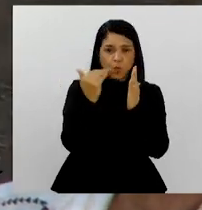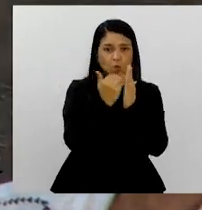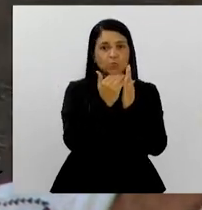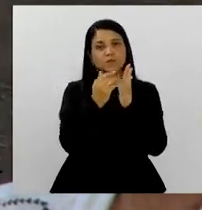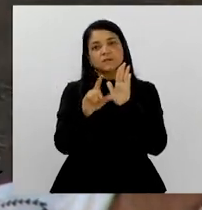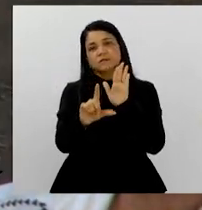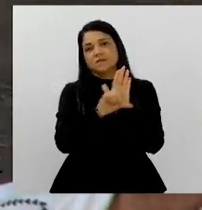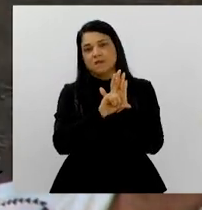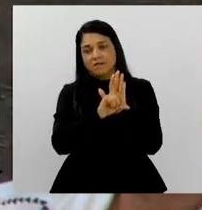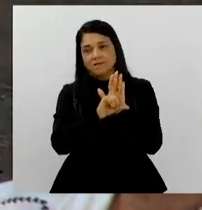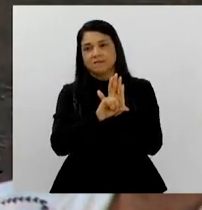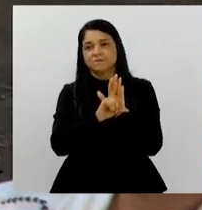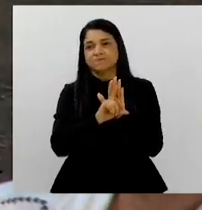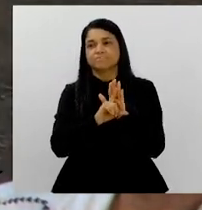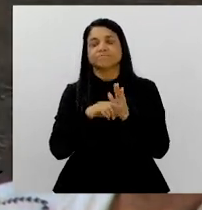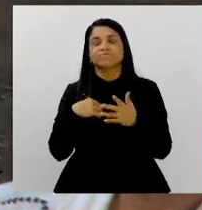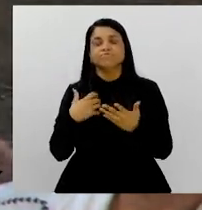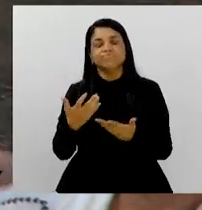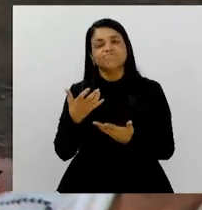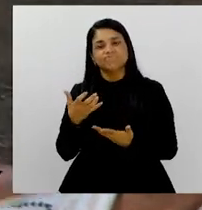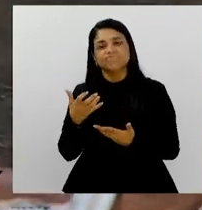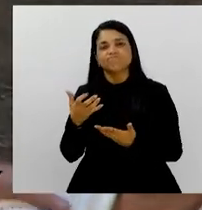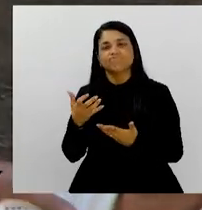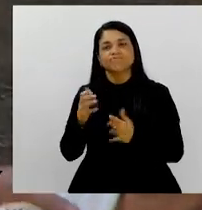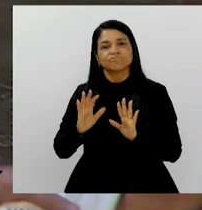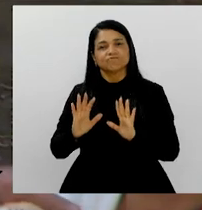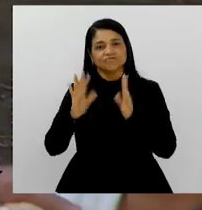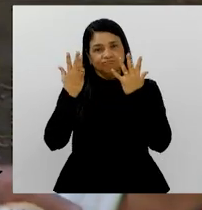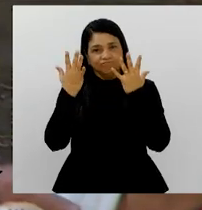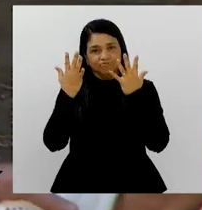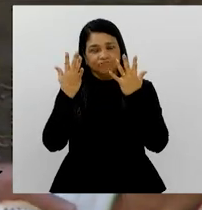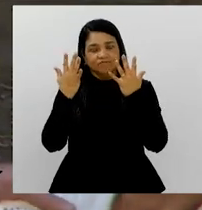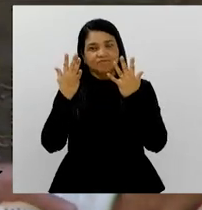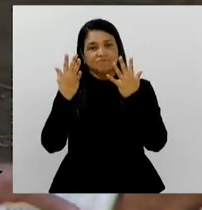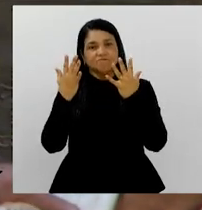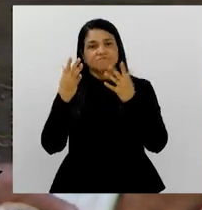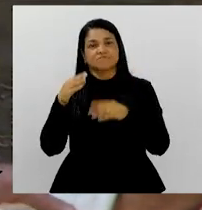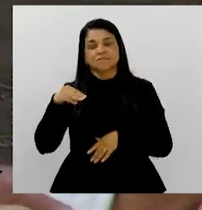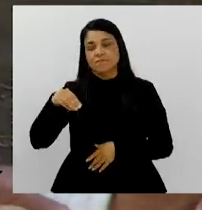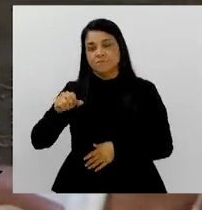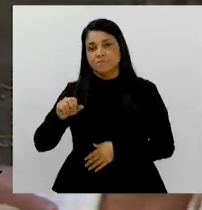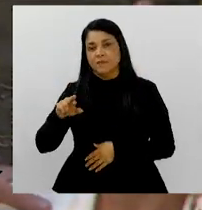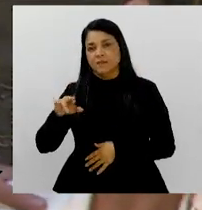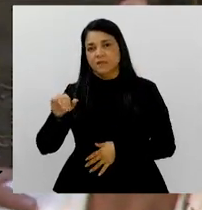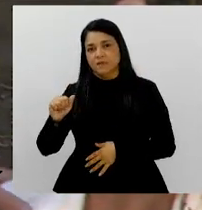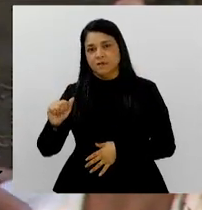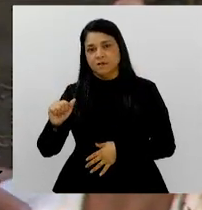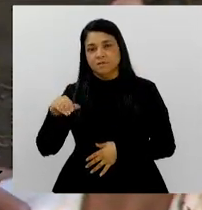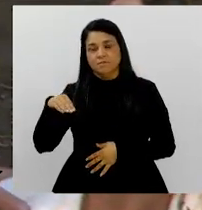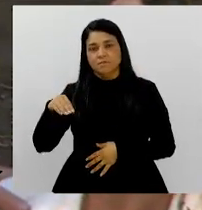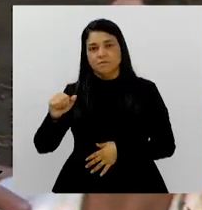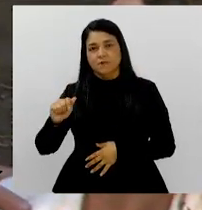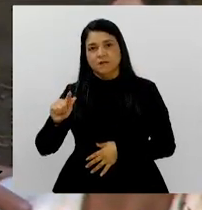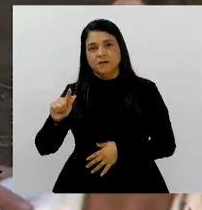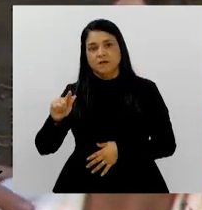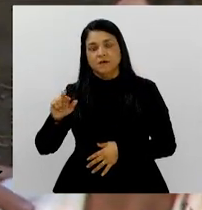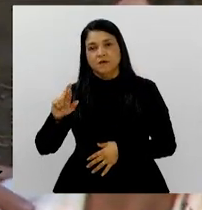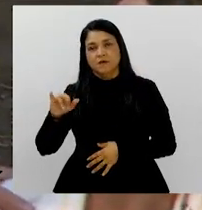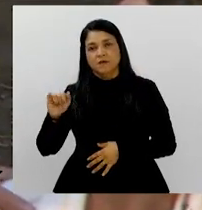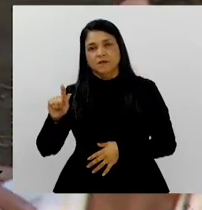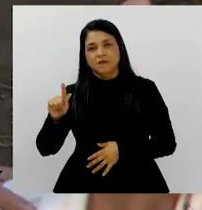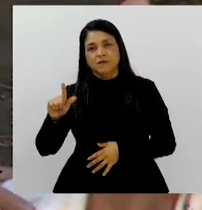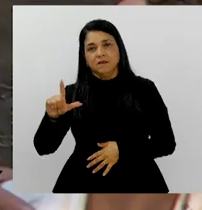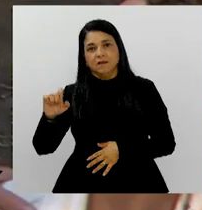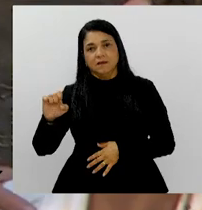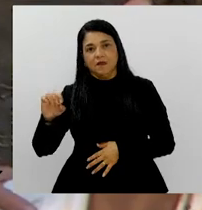O cumpra-se da lei. Eu queria saudar você, Maria Marighella, que, entre outras coisas, eu fui companheiro